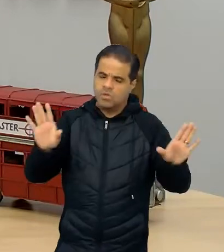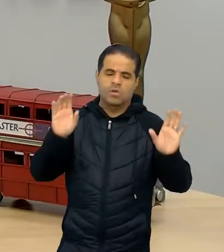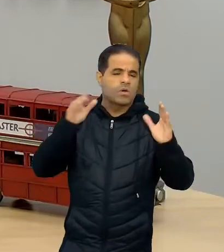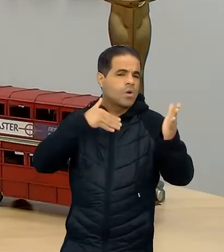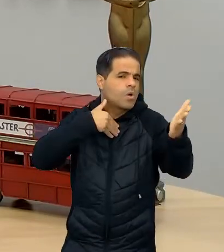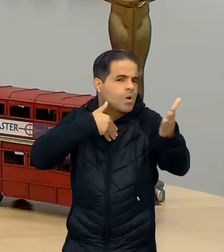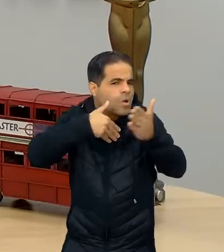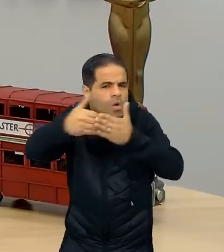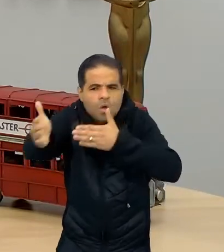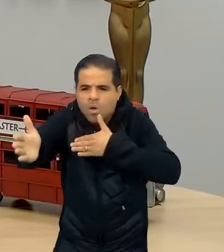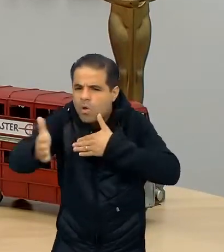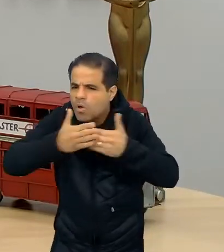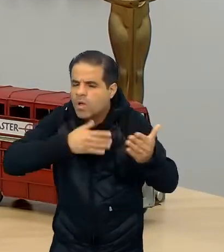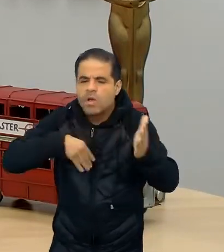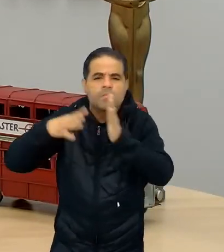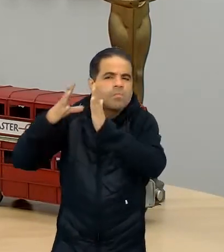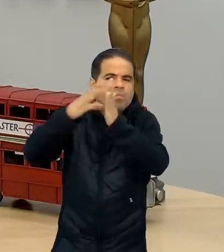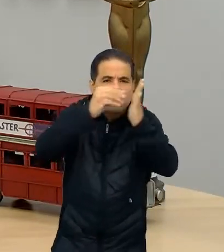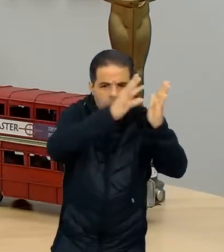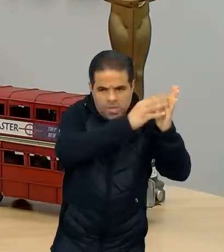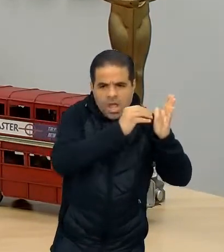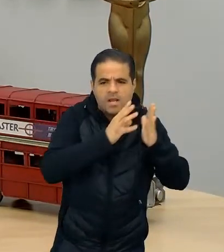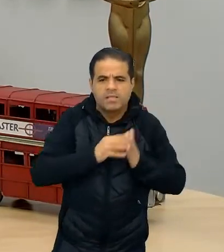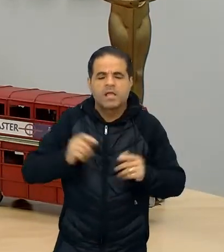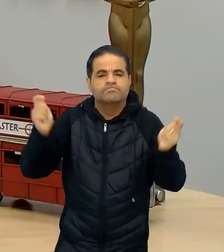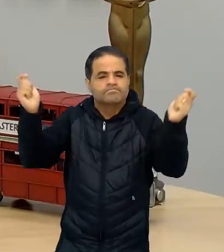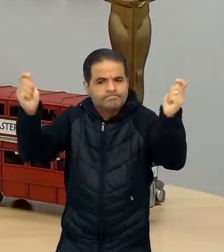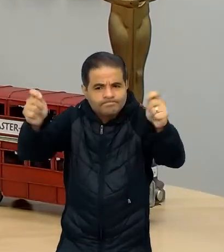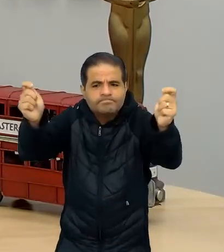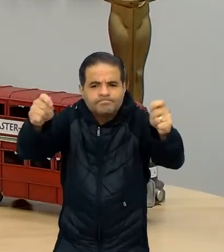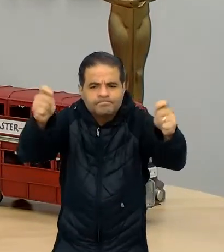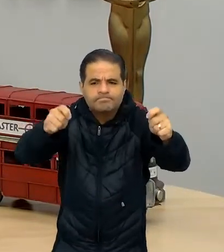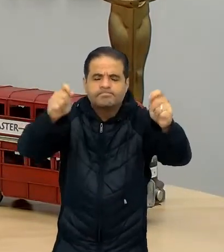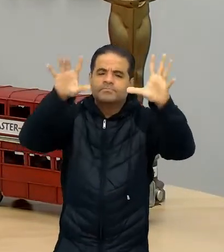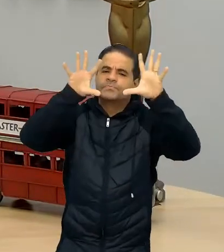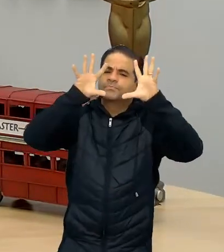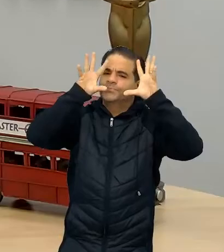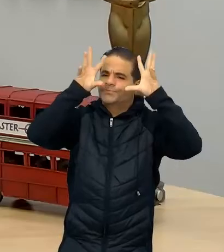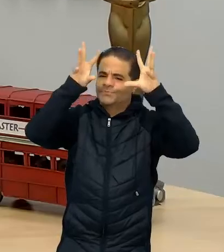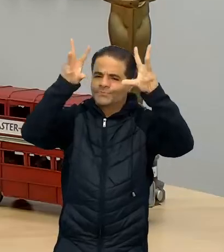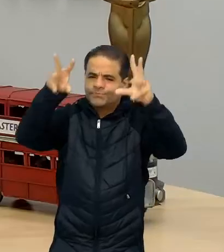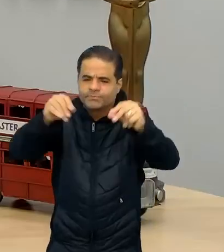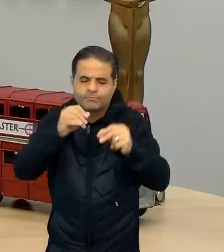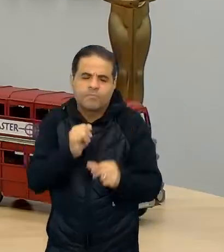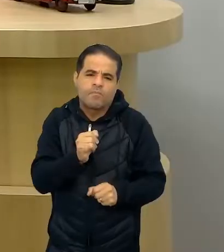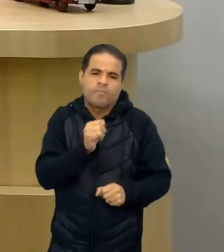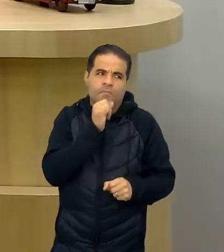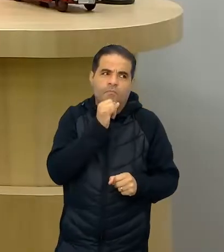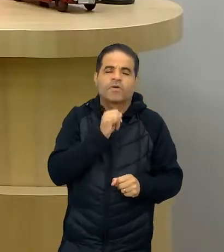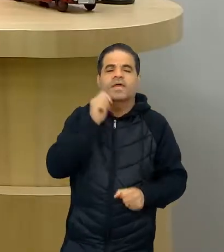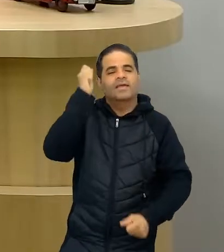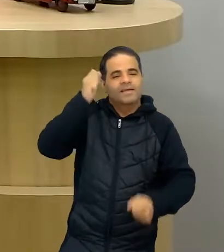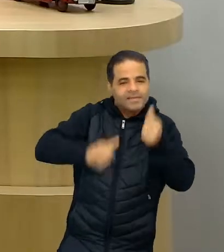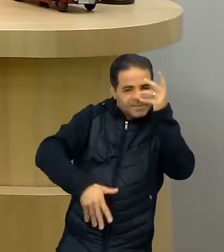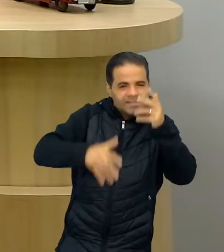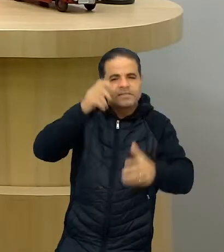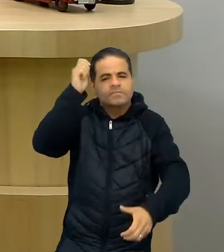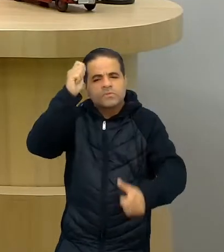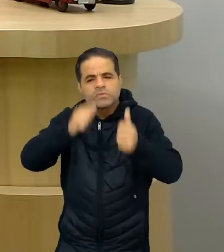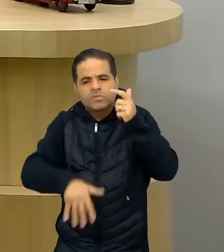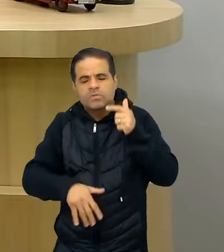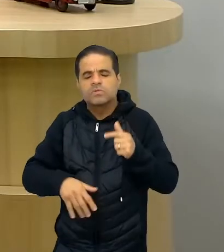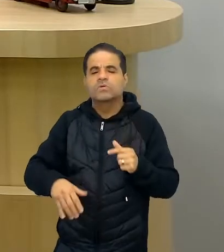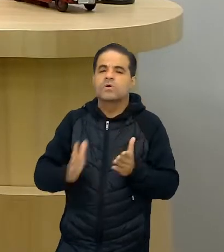qualquer modalidade esportiva que seja misto aí, né? Eu vim aqui com um exemplo diferenciado. E aí, Ilana,